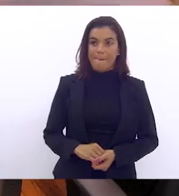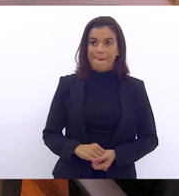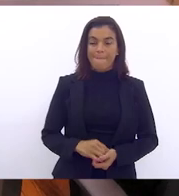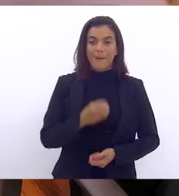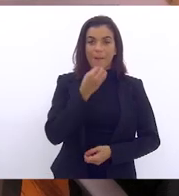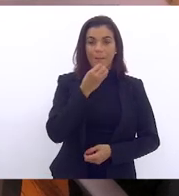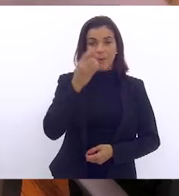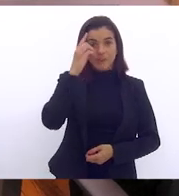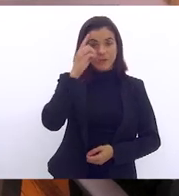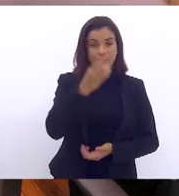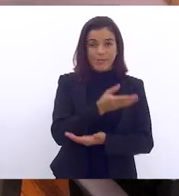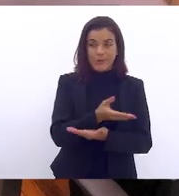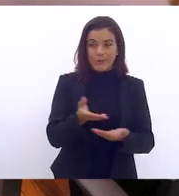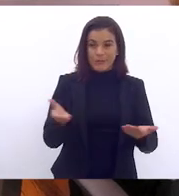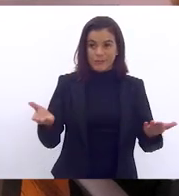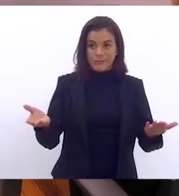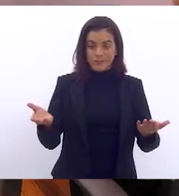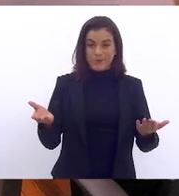Bom dia a